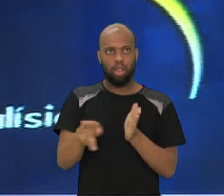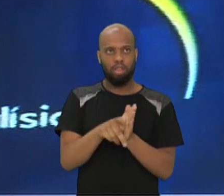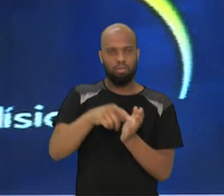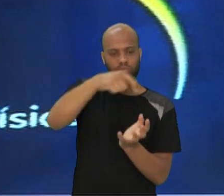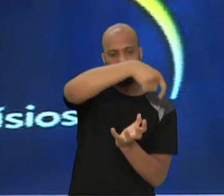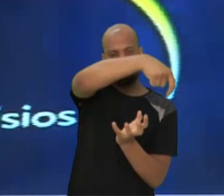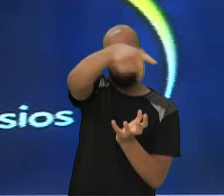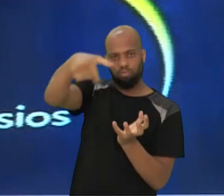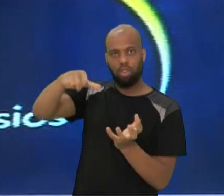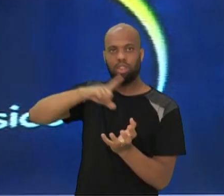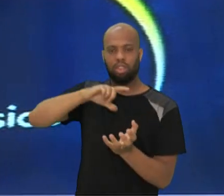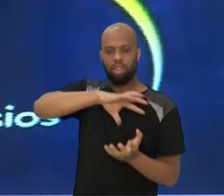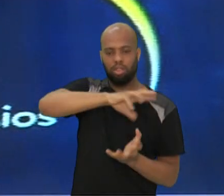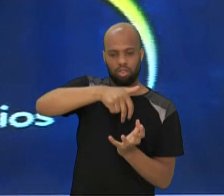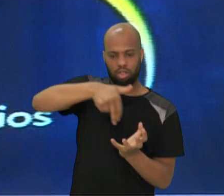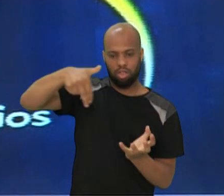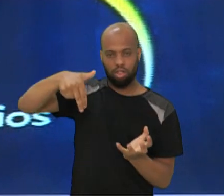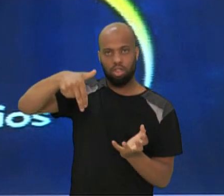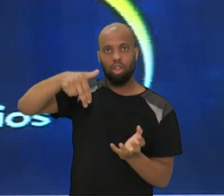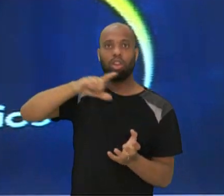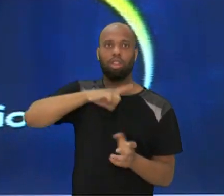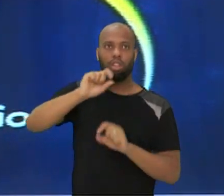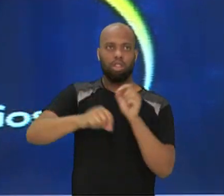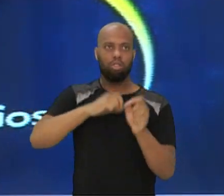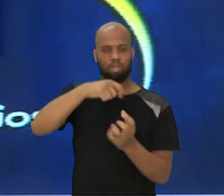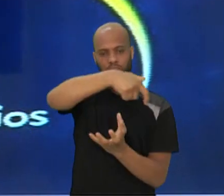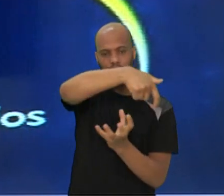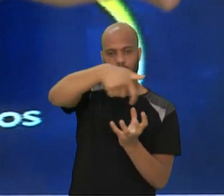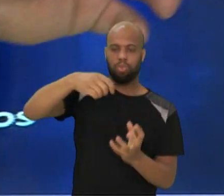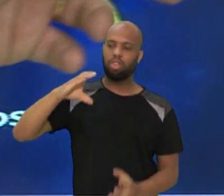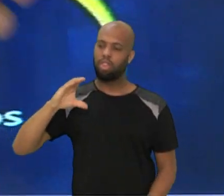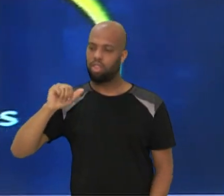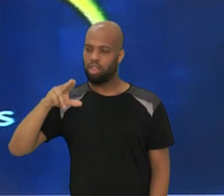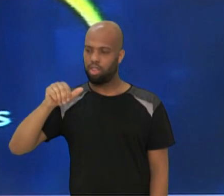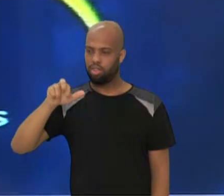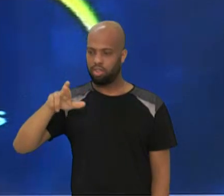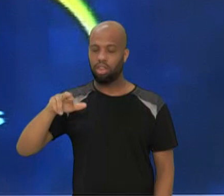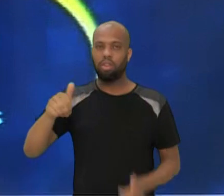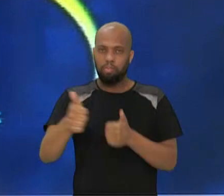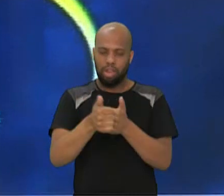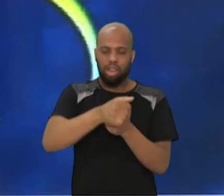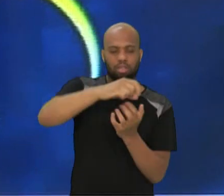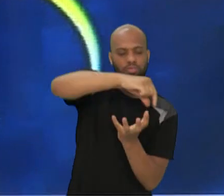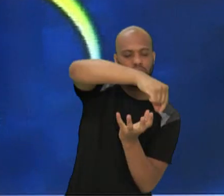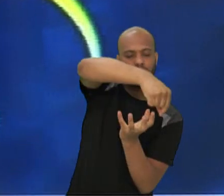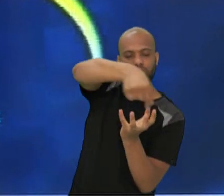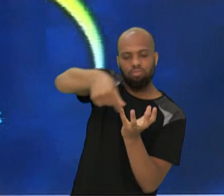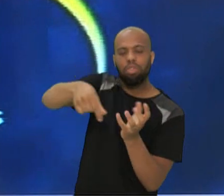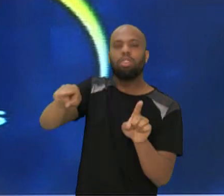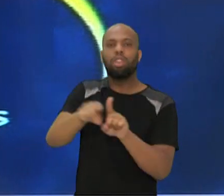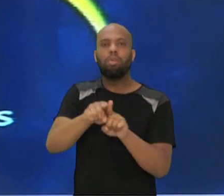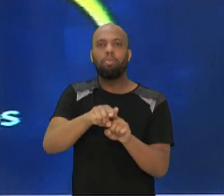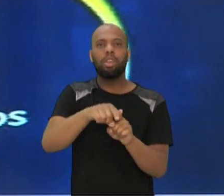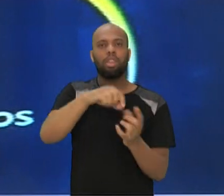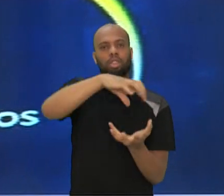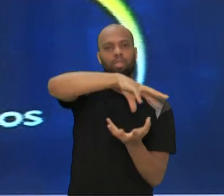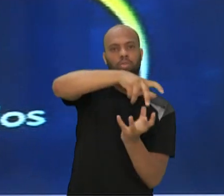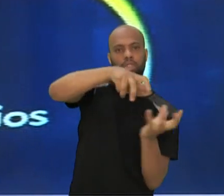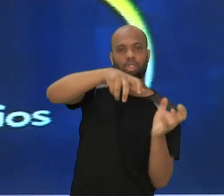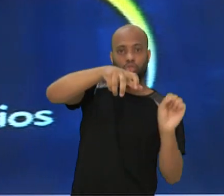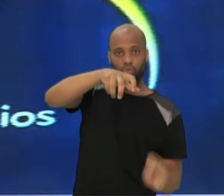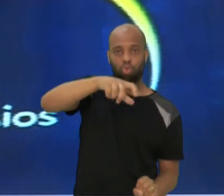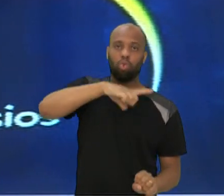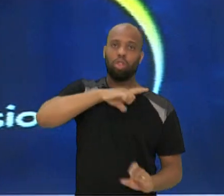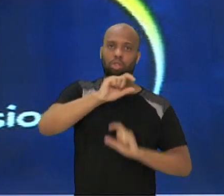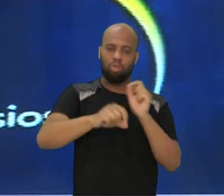neste caso aqui no hemisfério norte, vindos do trópico de Câncer, em direção à linha do Equador, e aqui na porção sul, vindos do Trópico